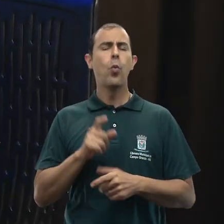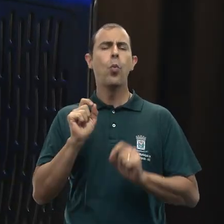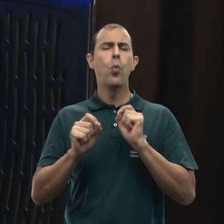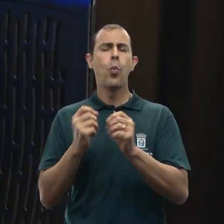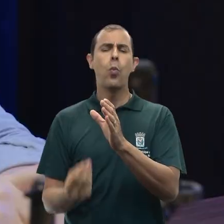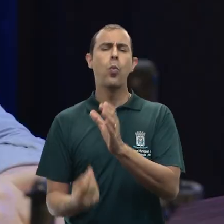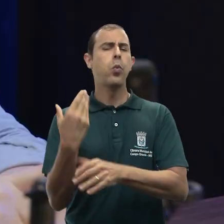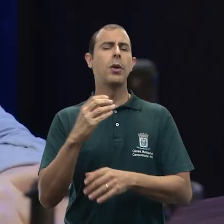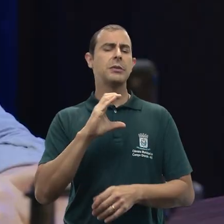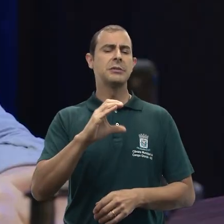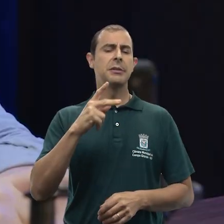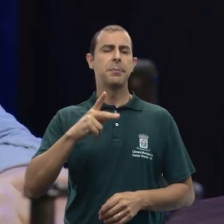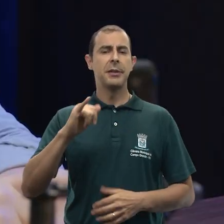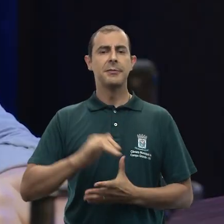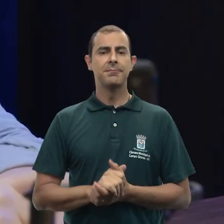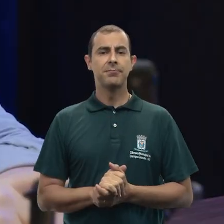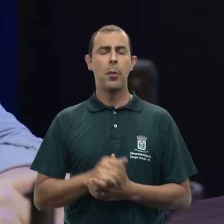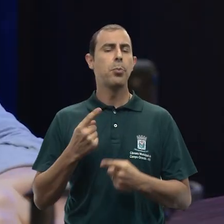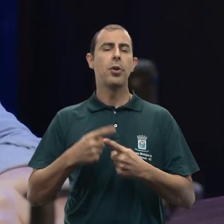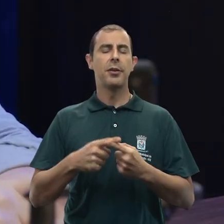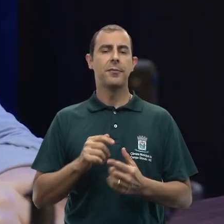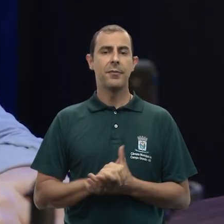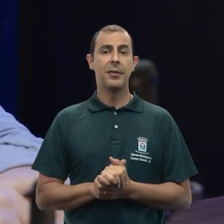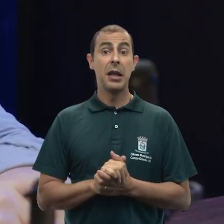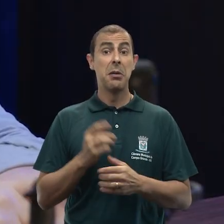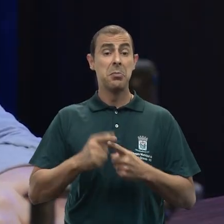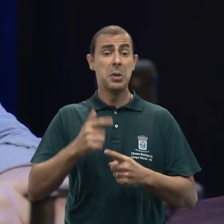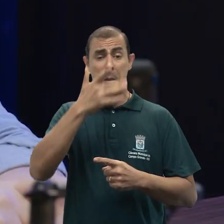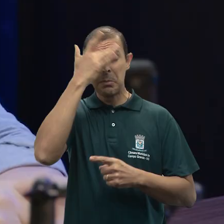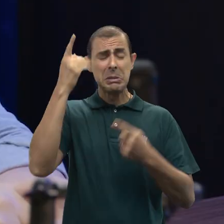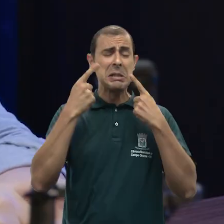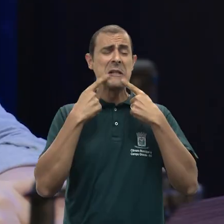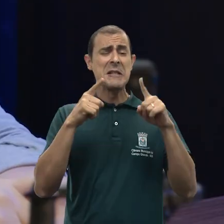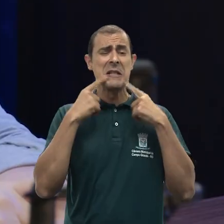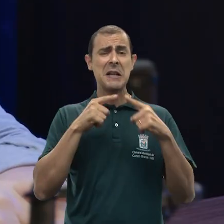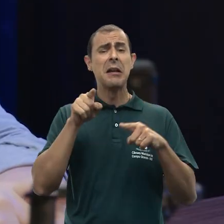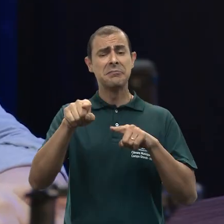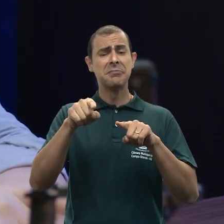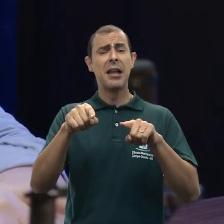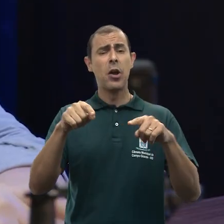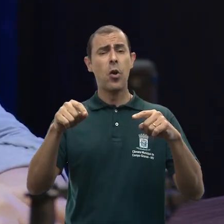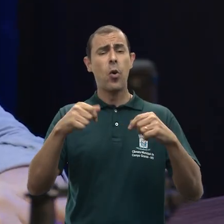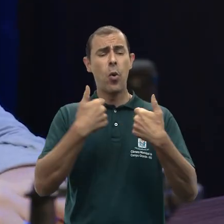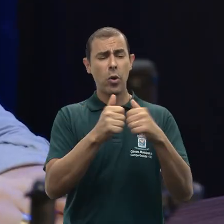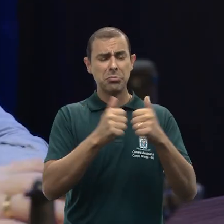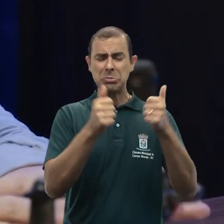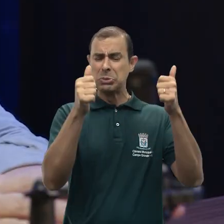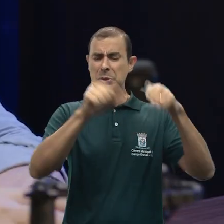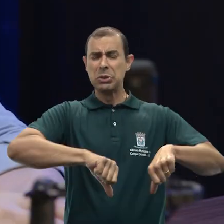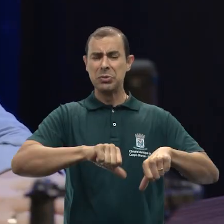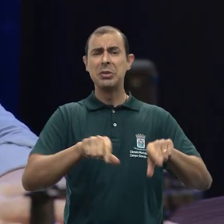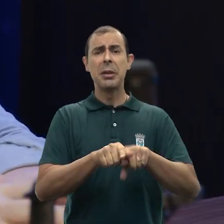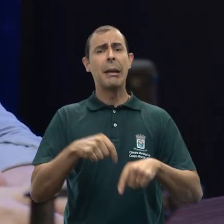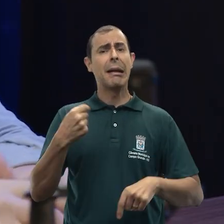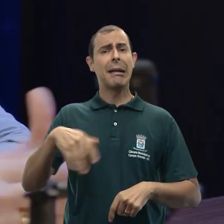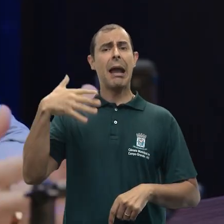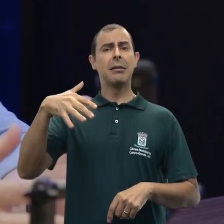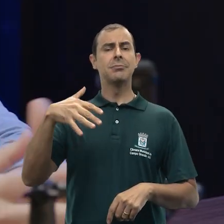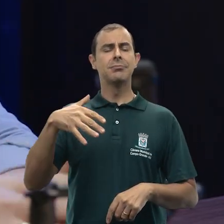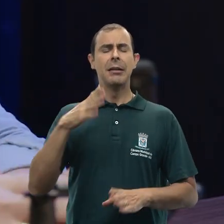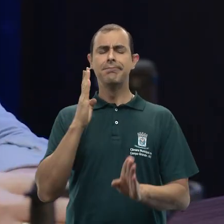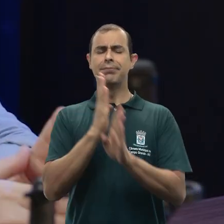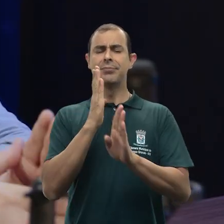Câmara Municipal? As pessoas dizendo que é um serviço horrível e caro. Isso já é motivo suficiente para abrir